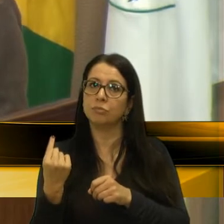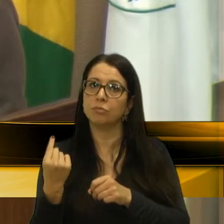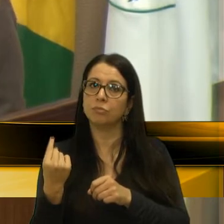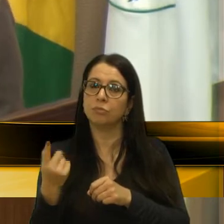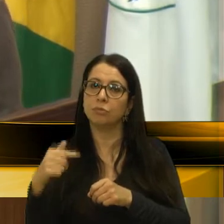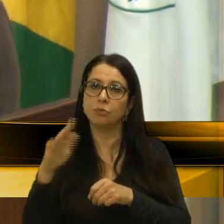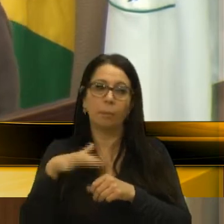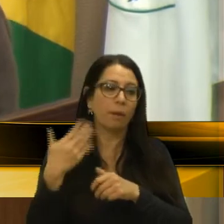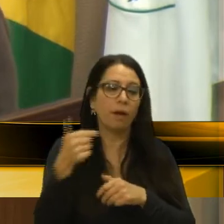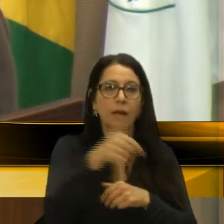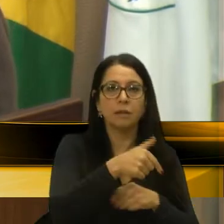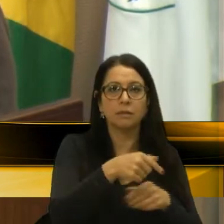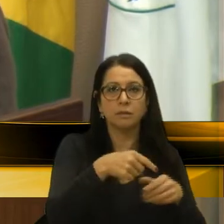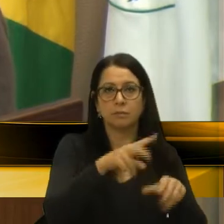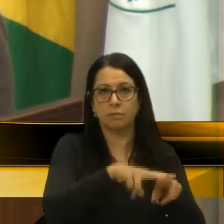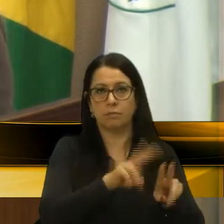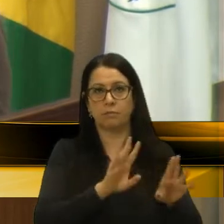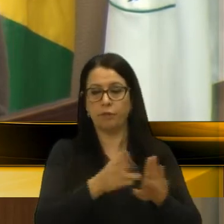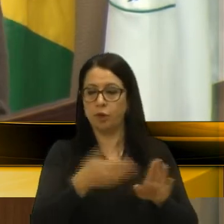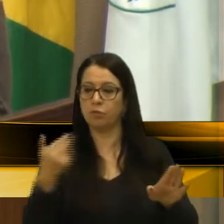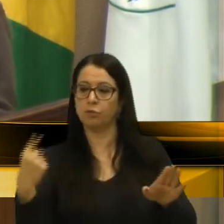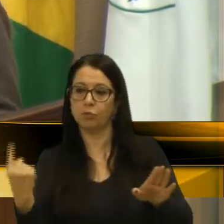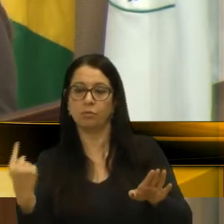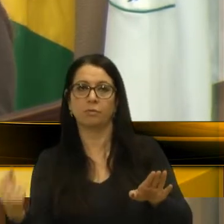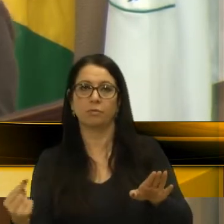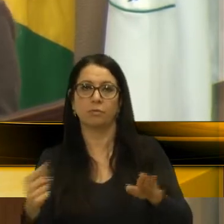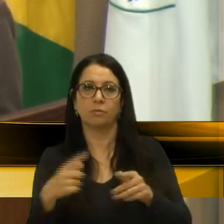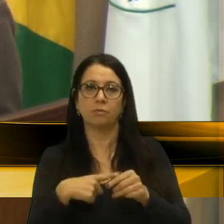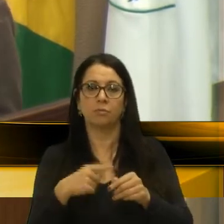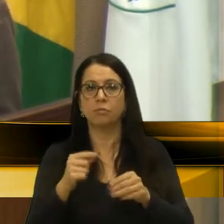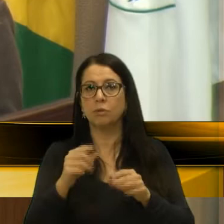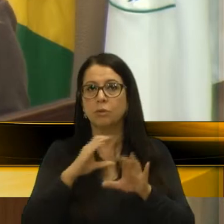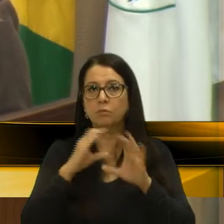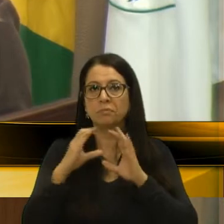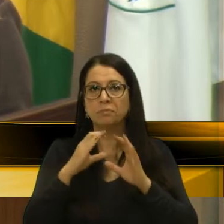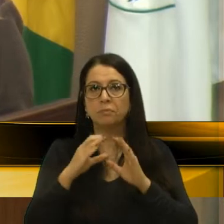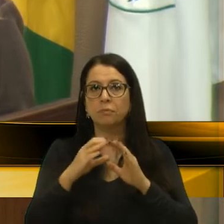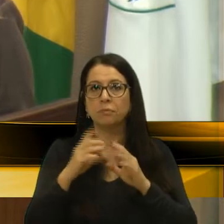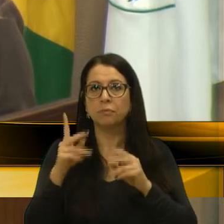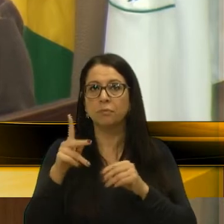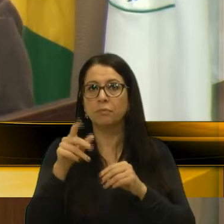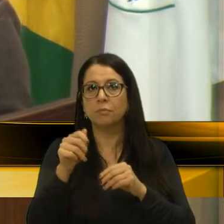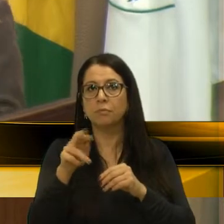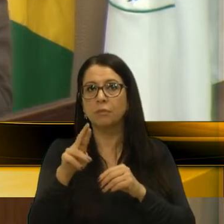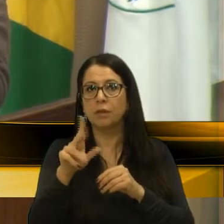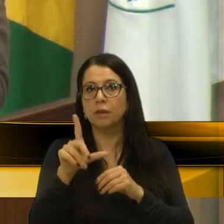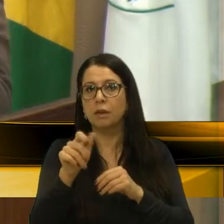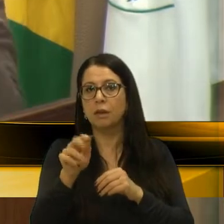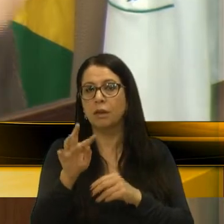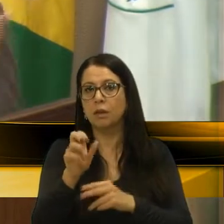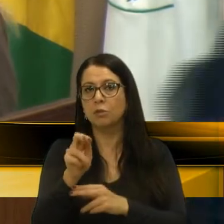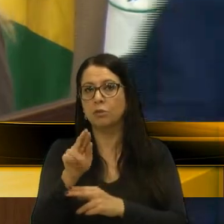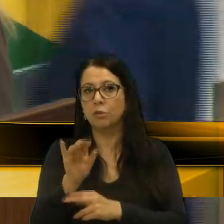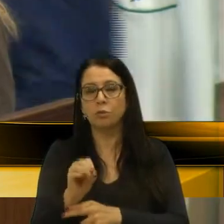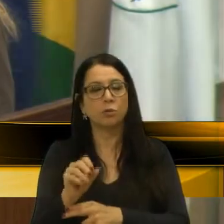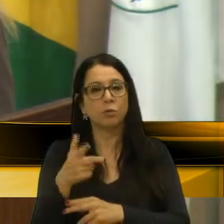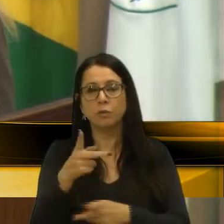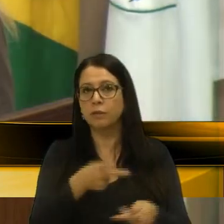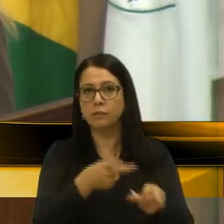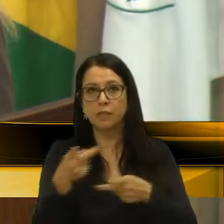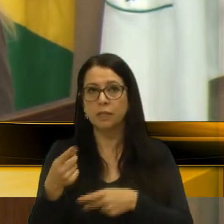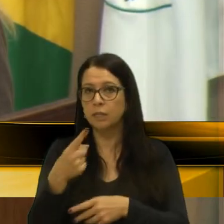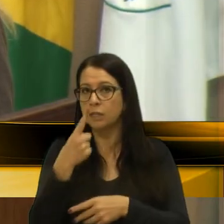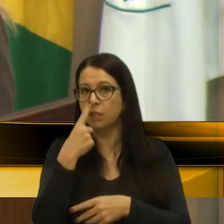dos demais detentos, que eles só tenham comunicação pelo parlatório, que eles não tenham visita